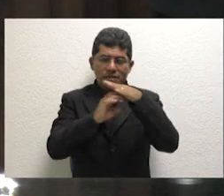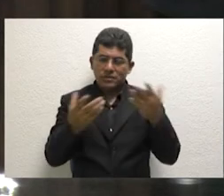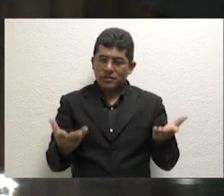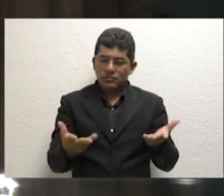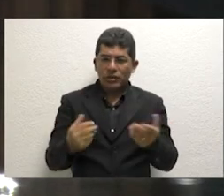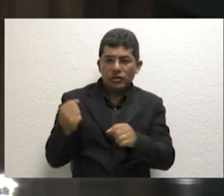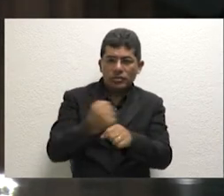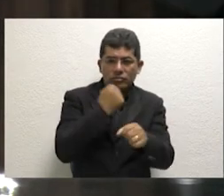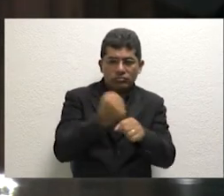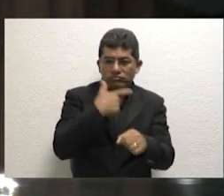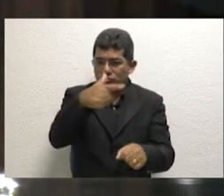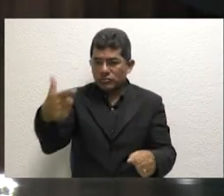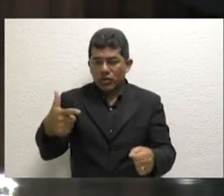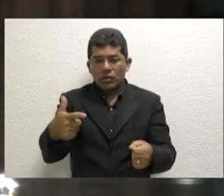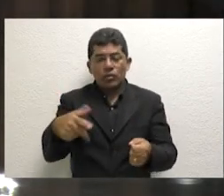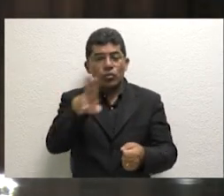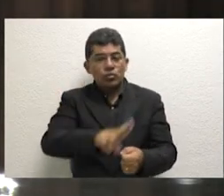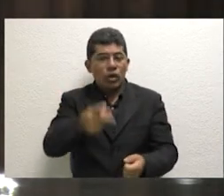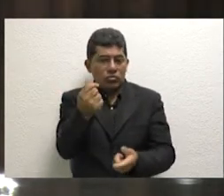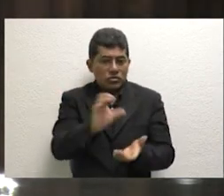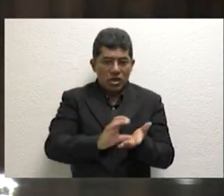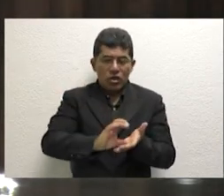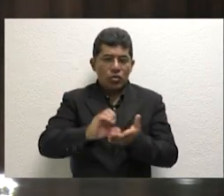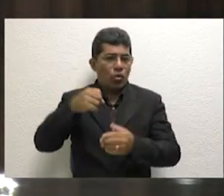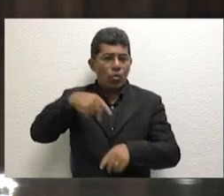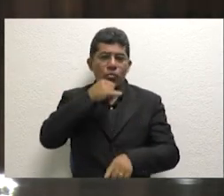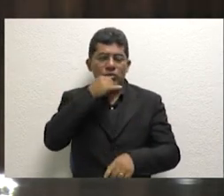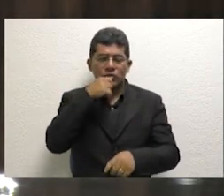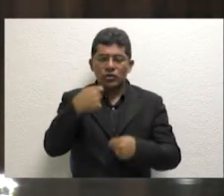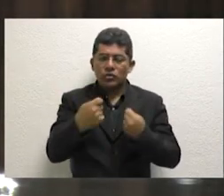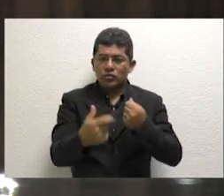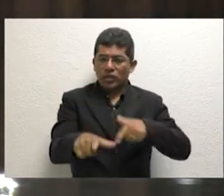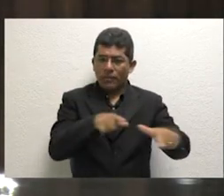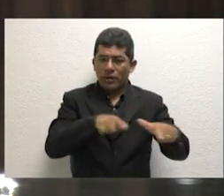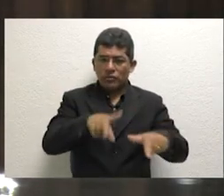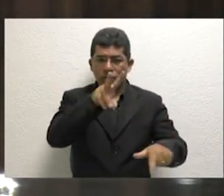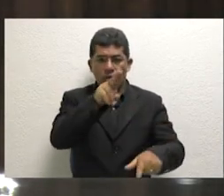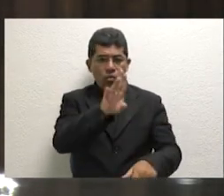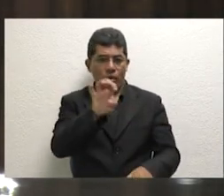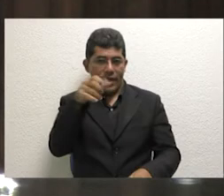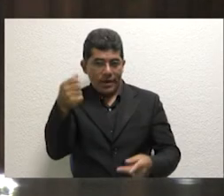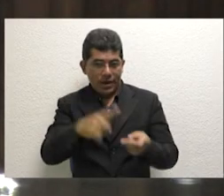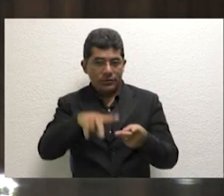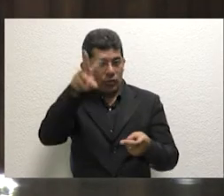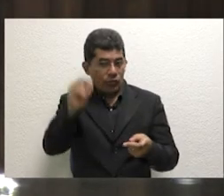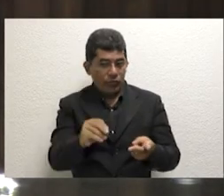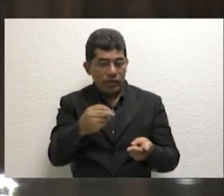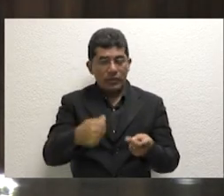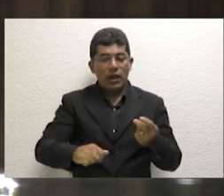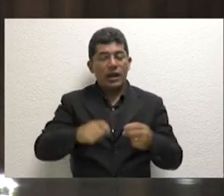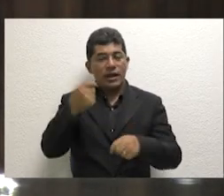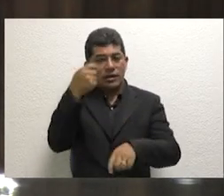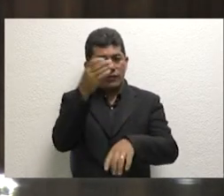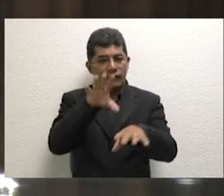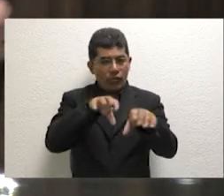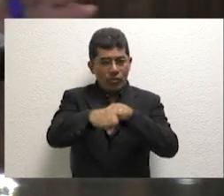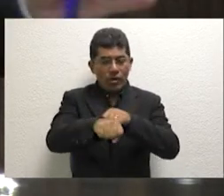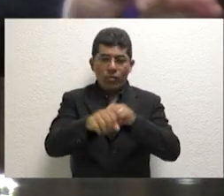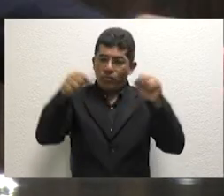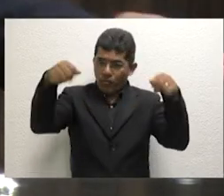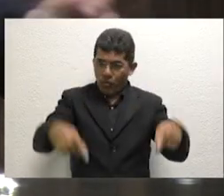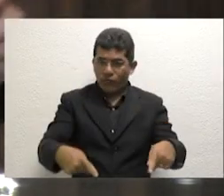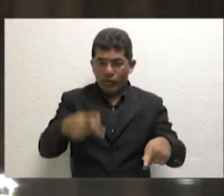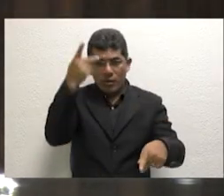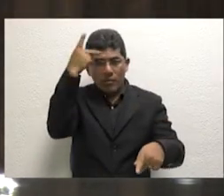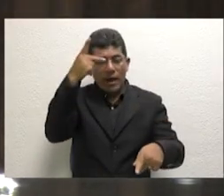se nós não usarmos o recurso que nós temos através da OEA para qualificar os trabalhadores o nosso povo para